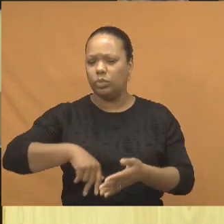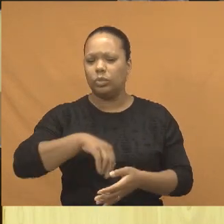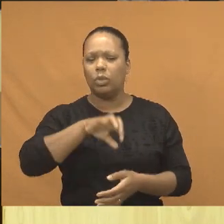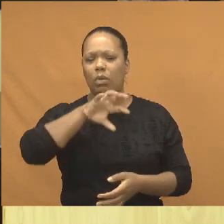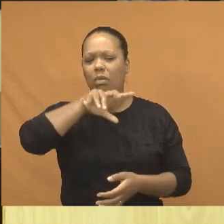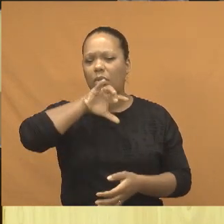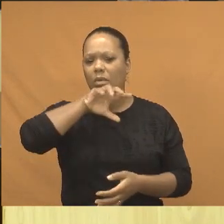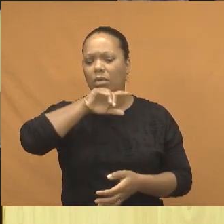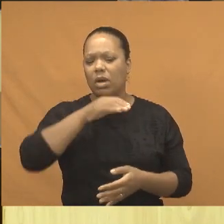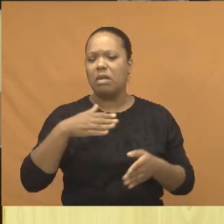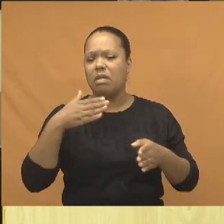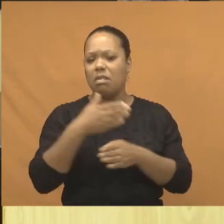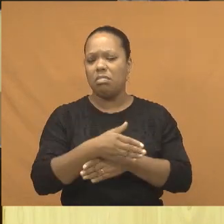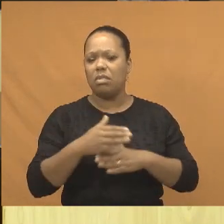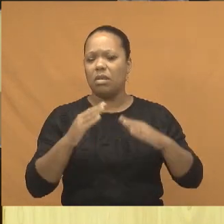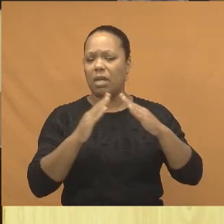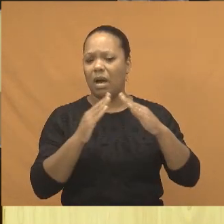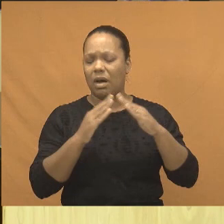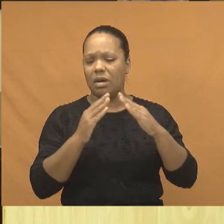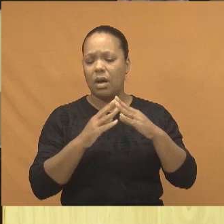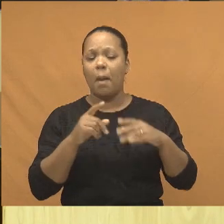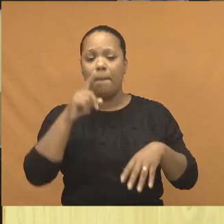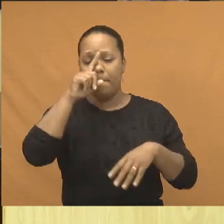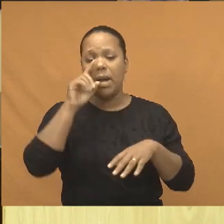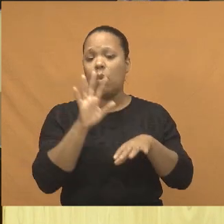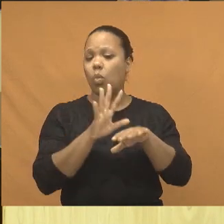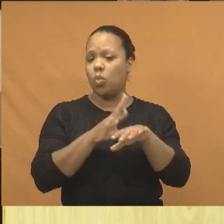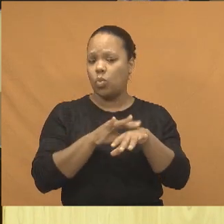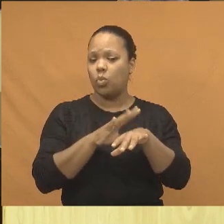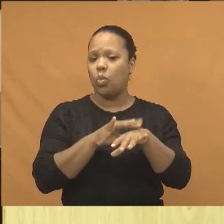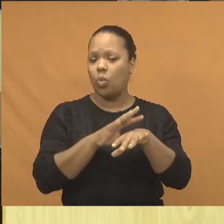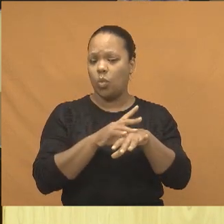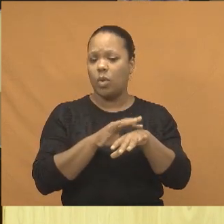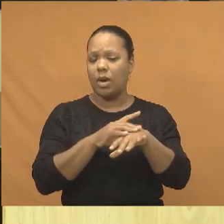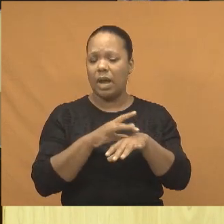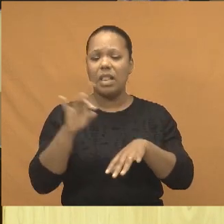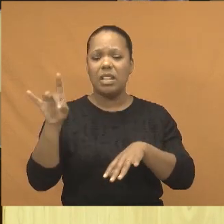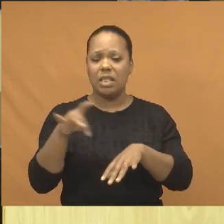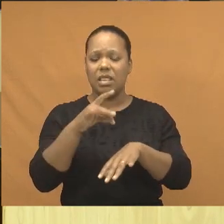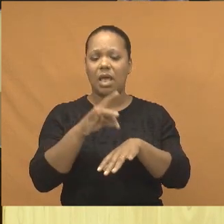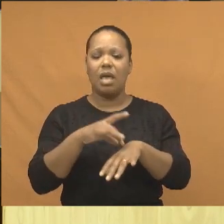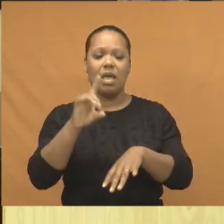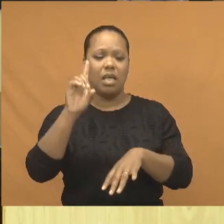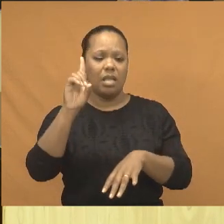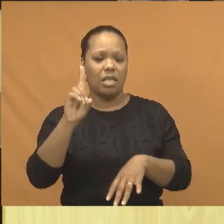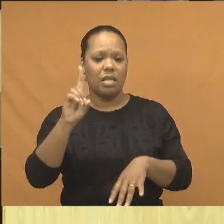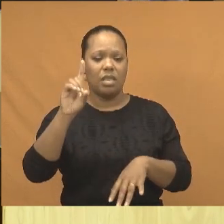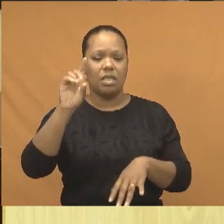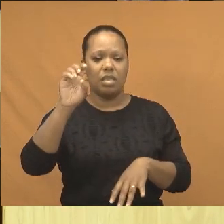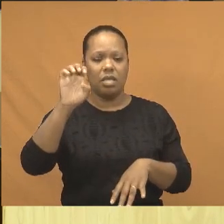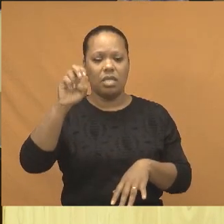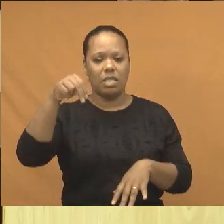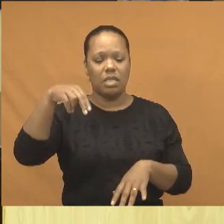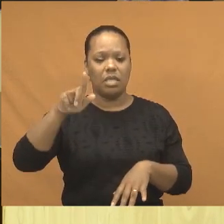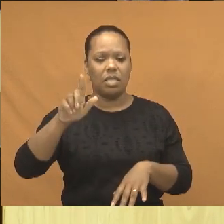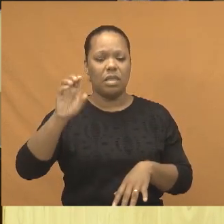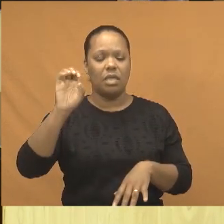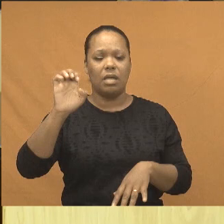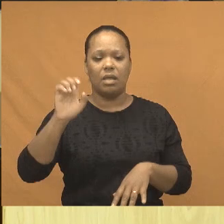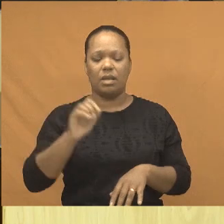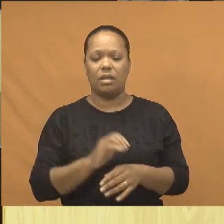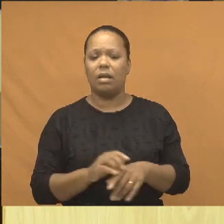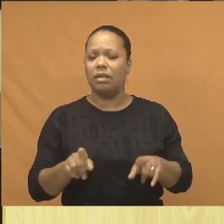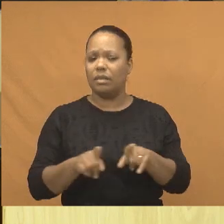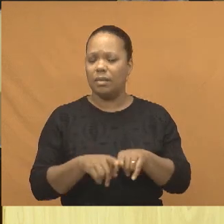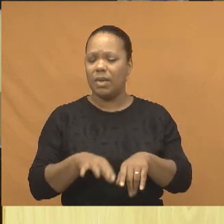que estão entrando nas residências, podendo transmitir vários tipos de doenças, como dengue, leptospirose, sem contar a grande